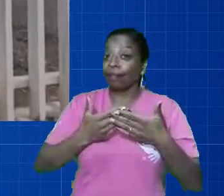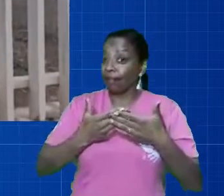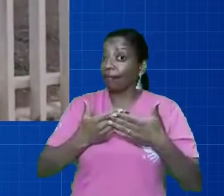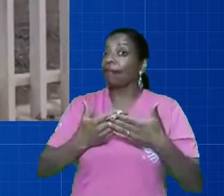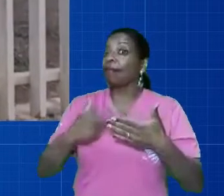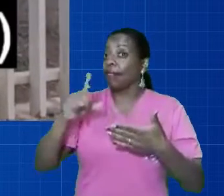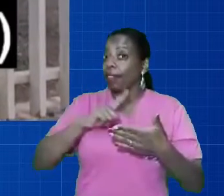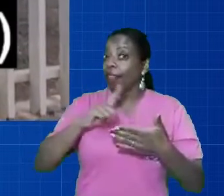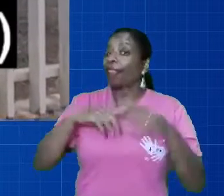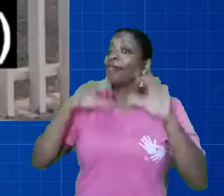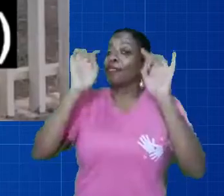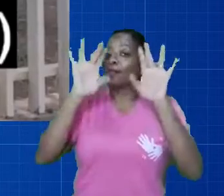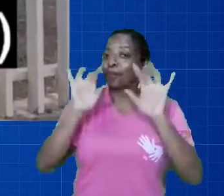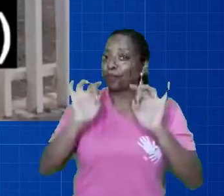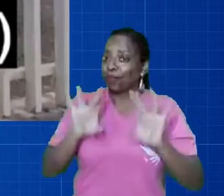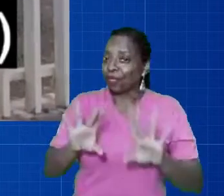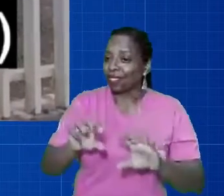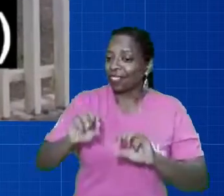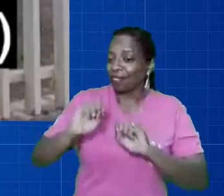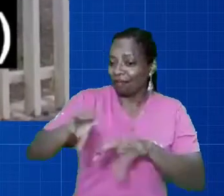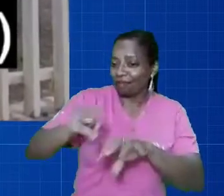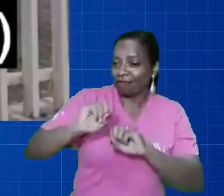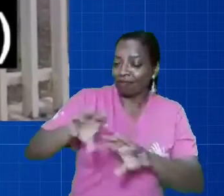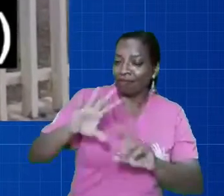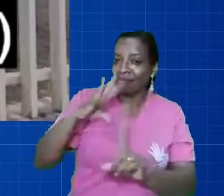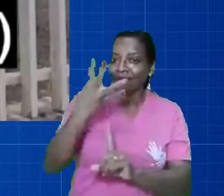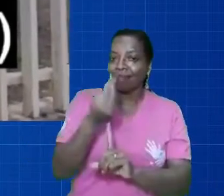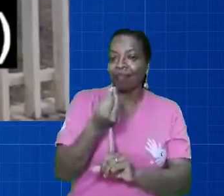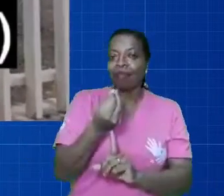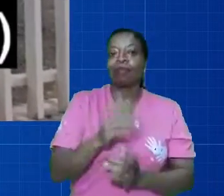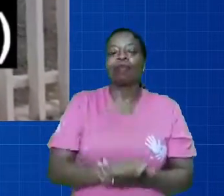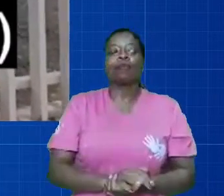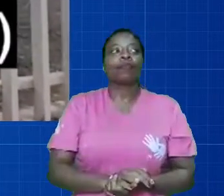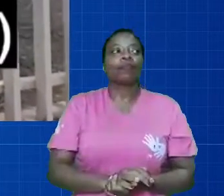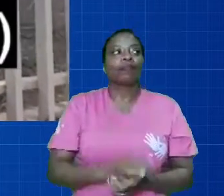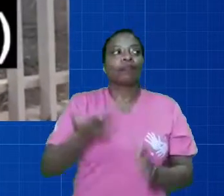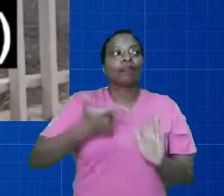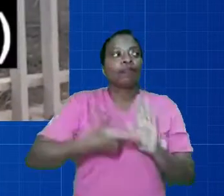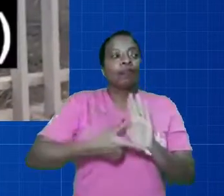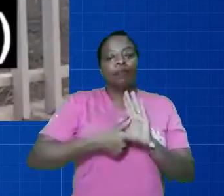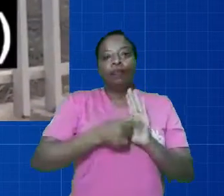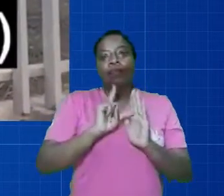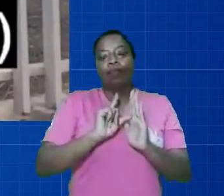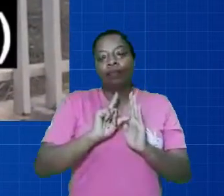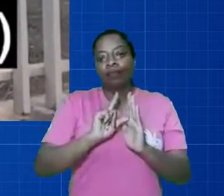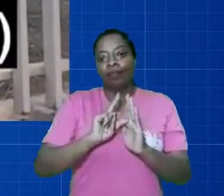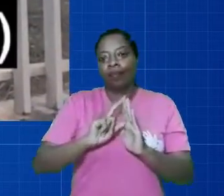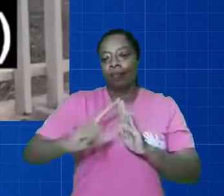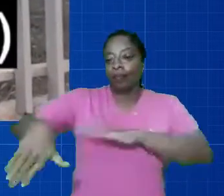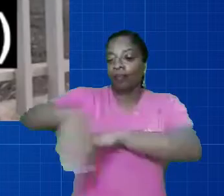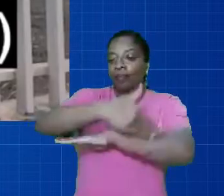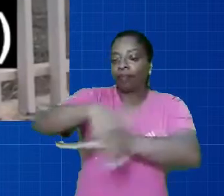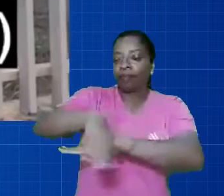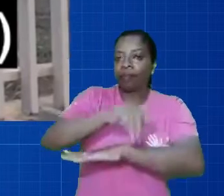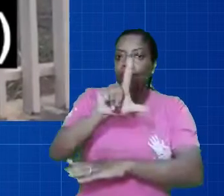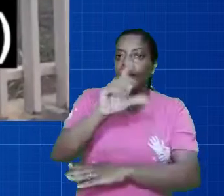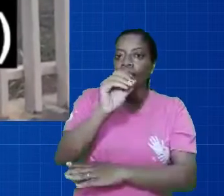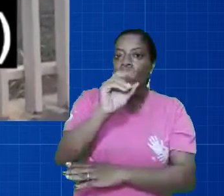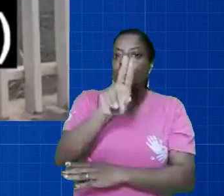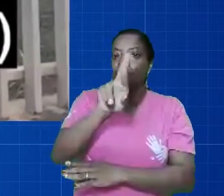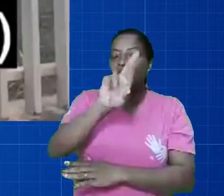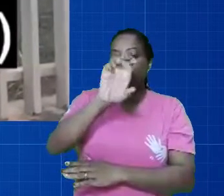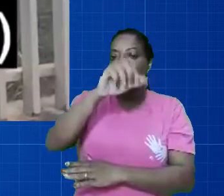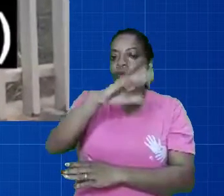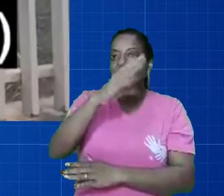especializado. Antes desse endereço aqui da Lourenço Acioxa, os dois prédios que nós ocupamos com a oficina de arte eram prédios públicos. O primeiro de